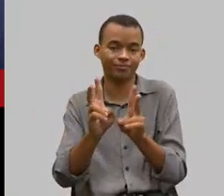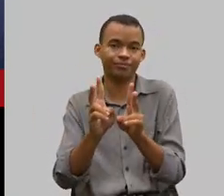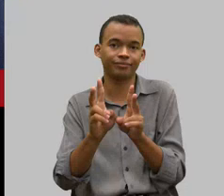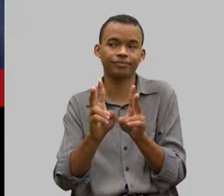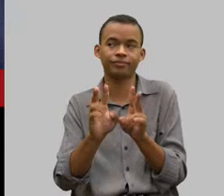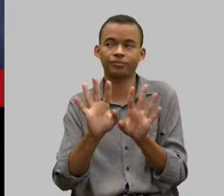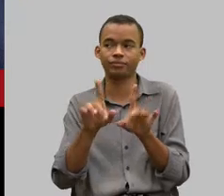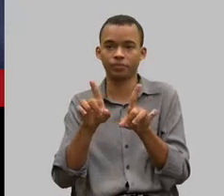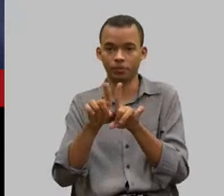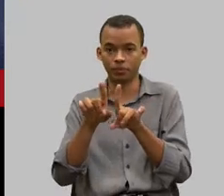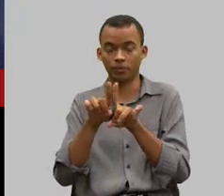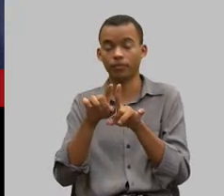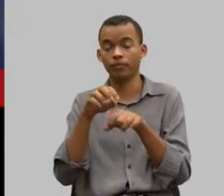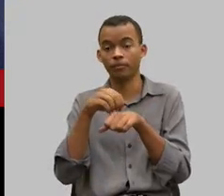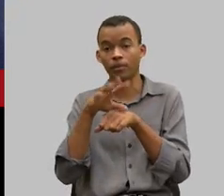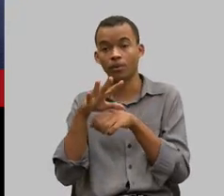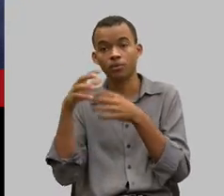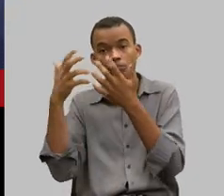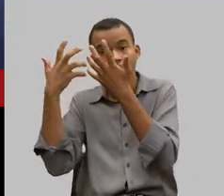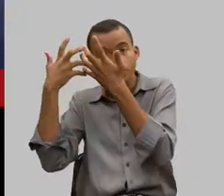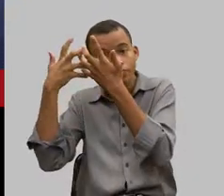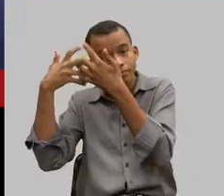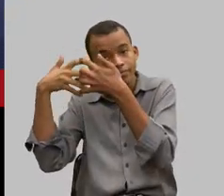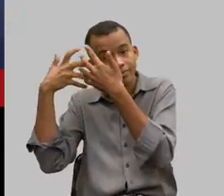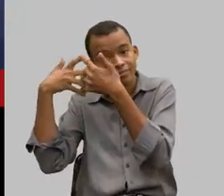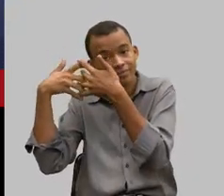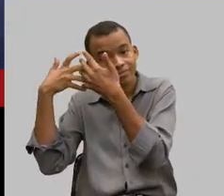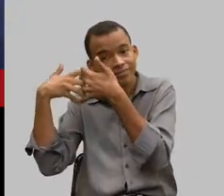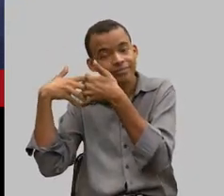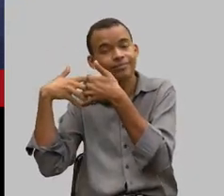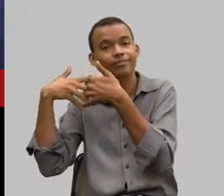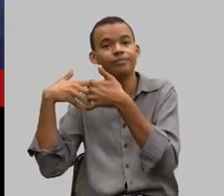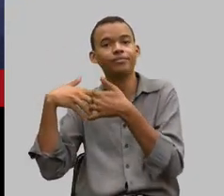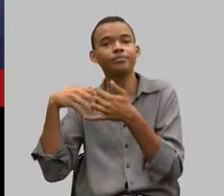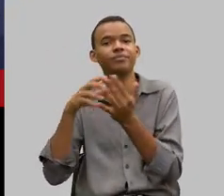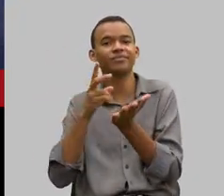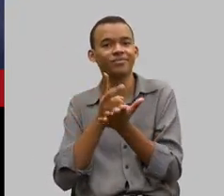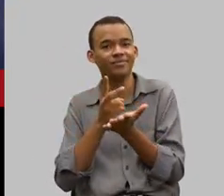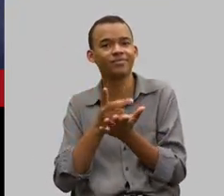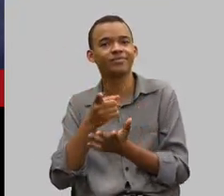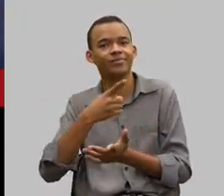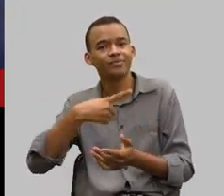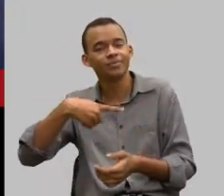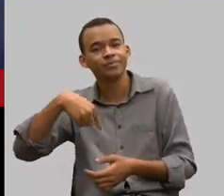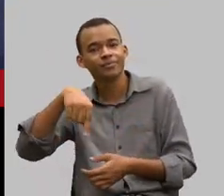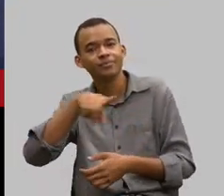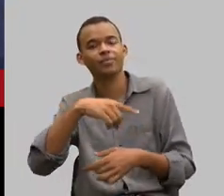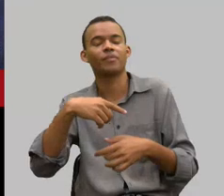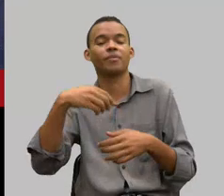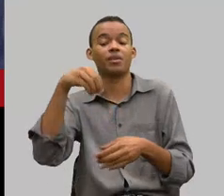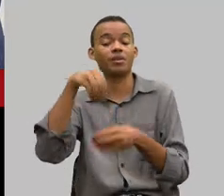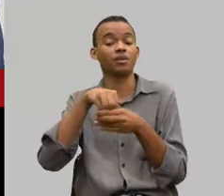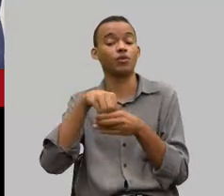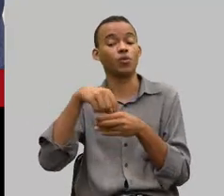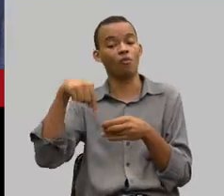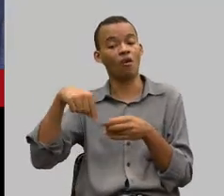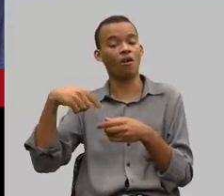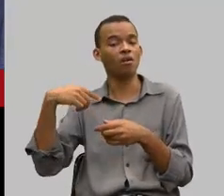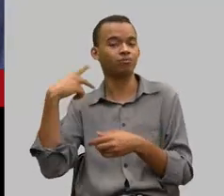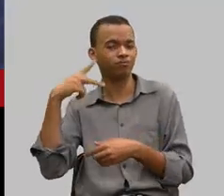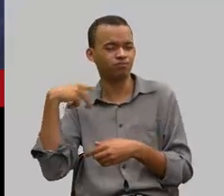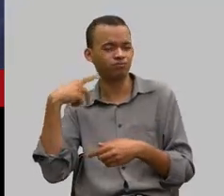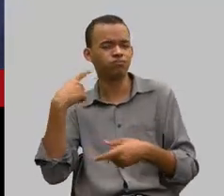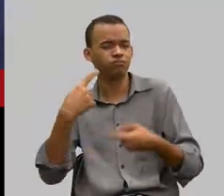reflexão que toda vez que a gente vai fazer um debate Dent do Parlamento muito se fala